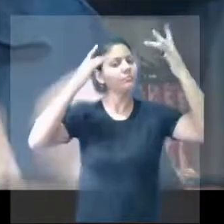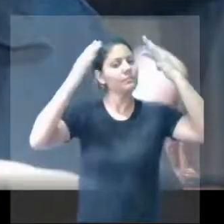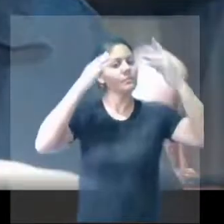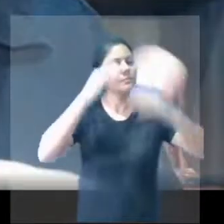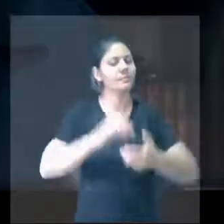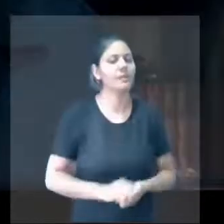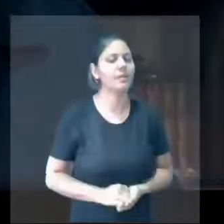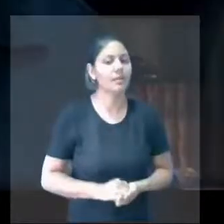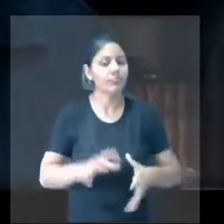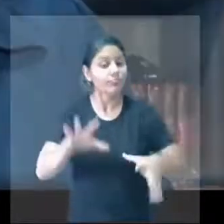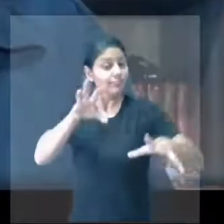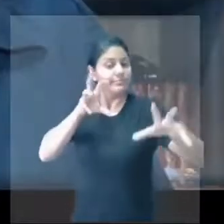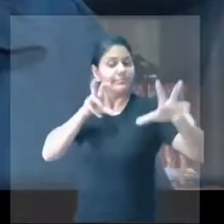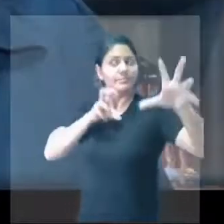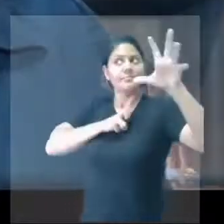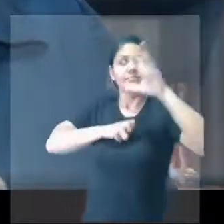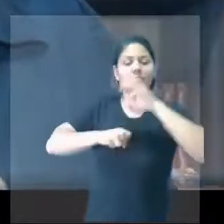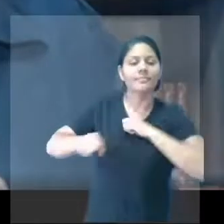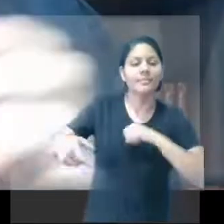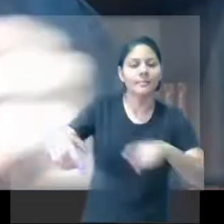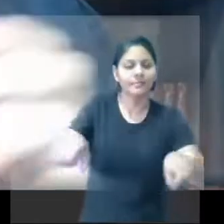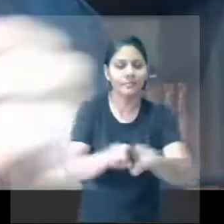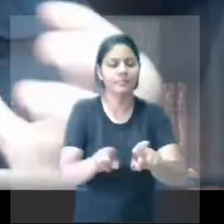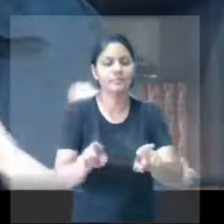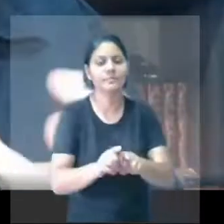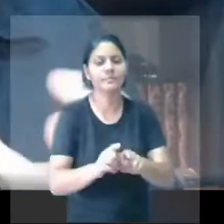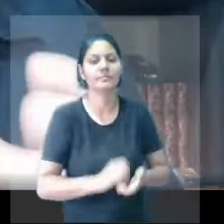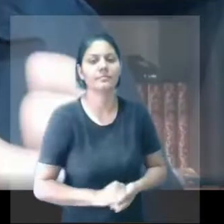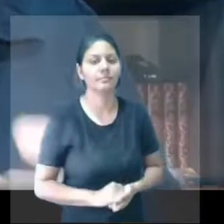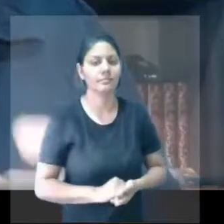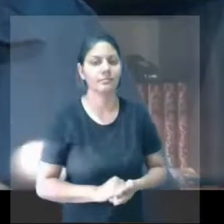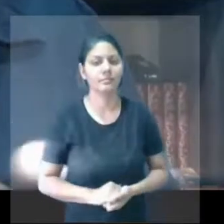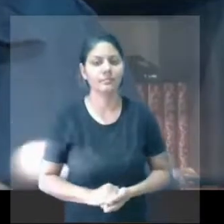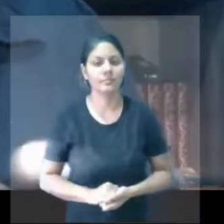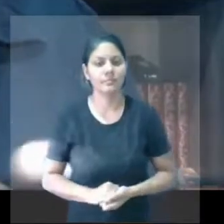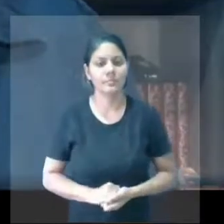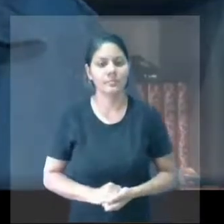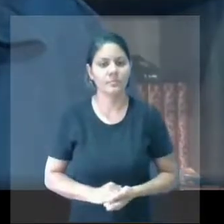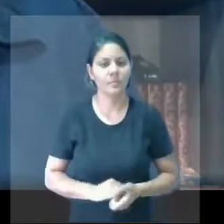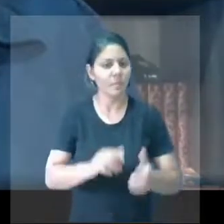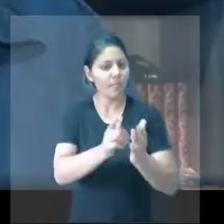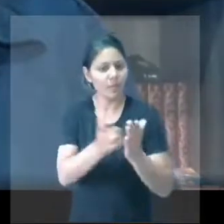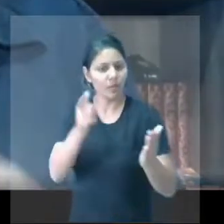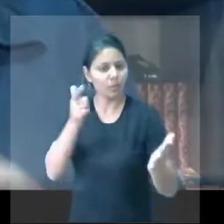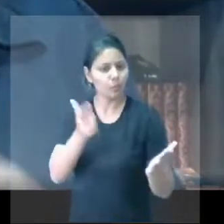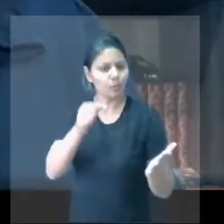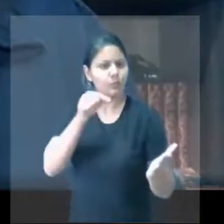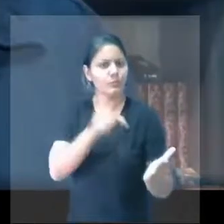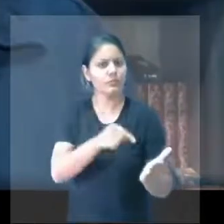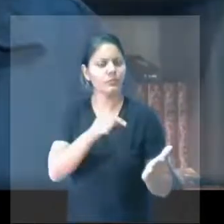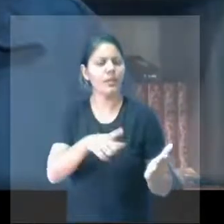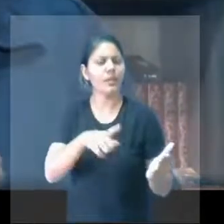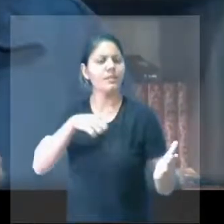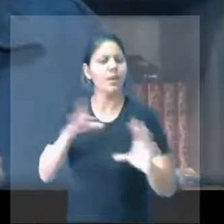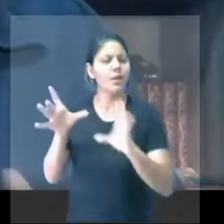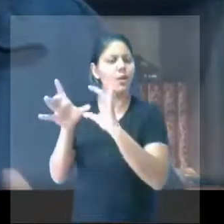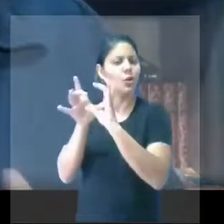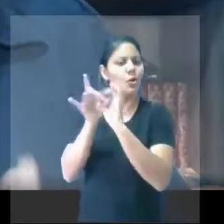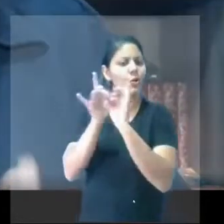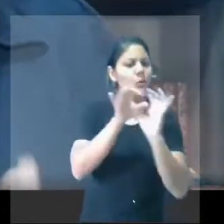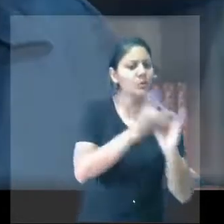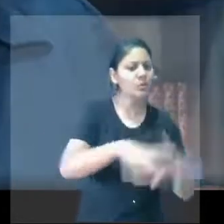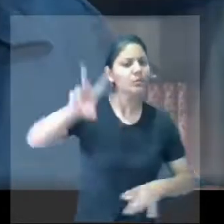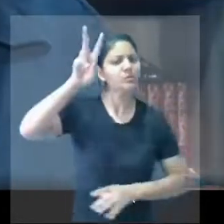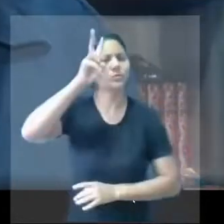da inspiração, né, com um quadro, a obra clássica vai te trazer um contexto histórico. Você vai conseguir